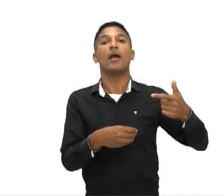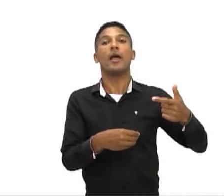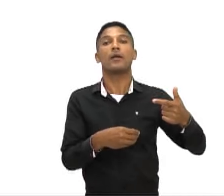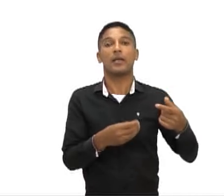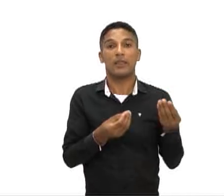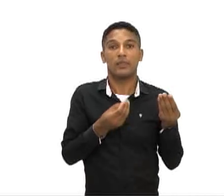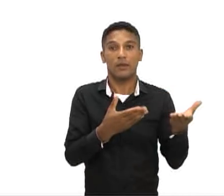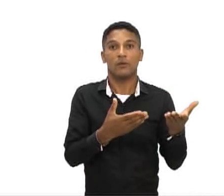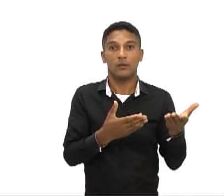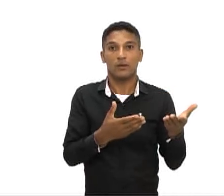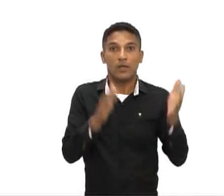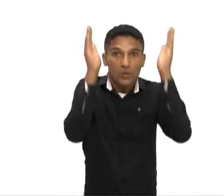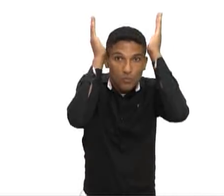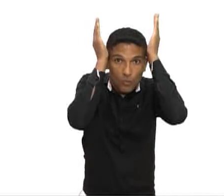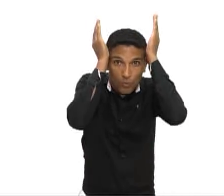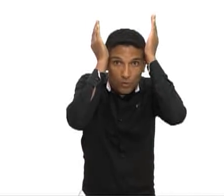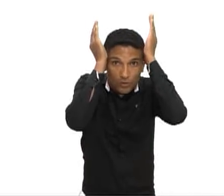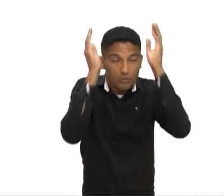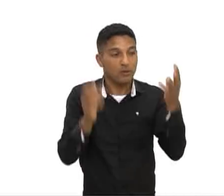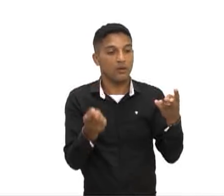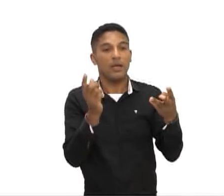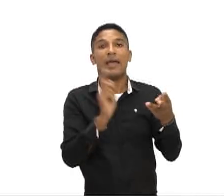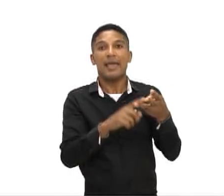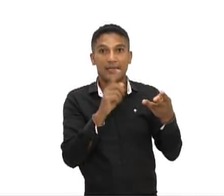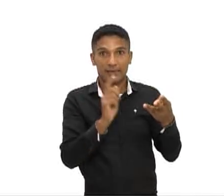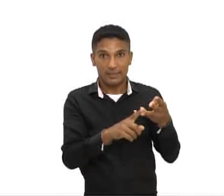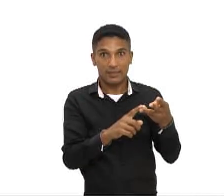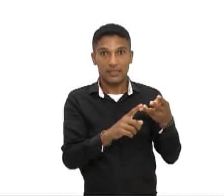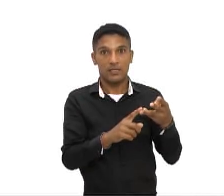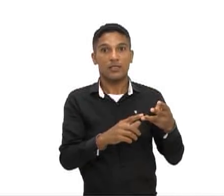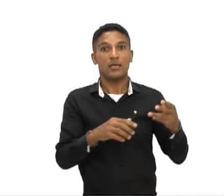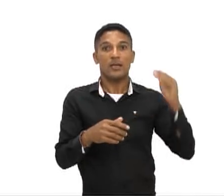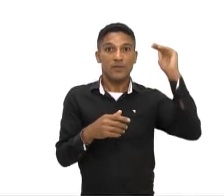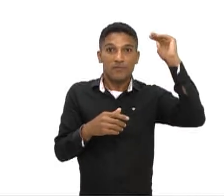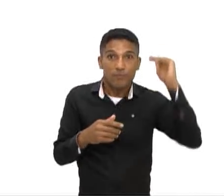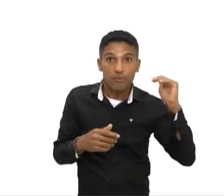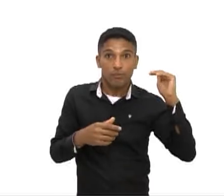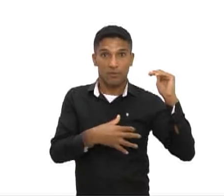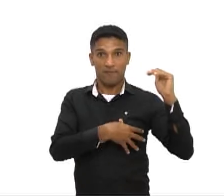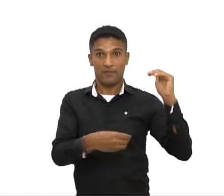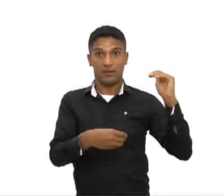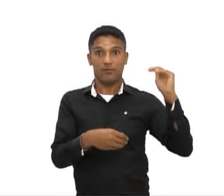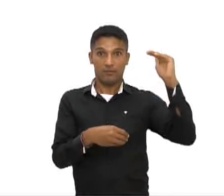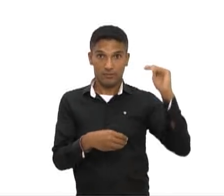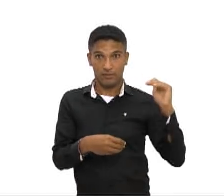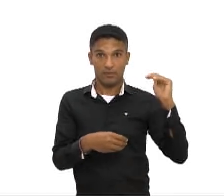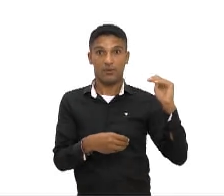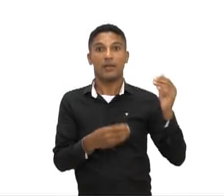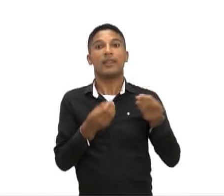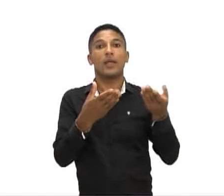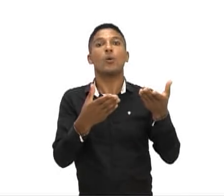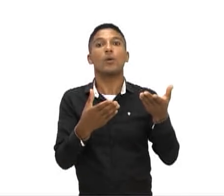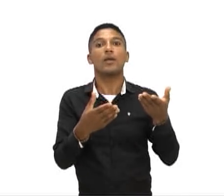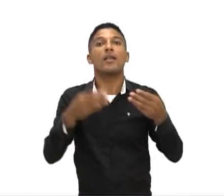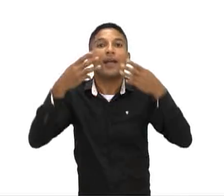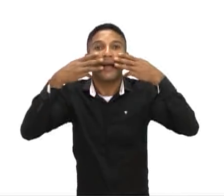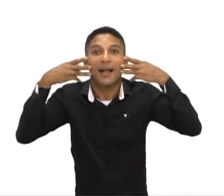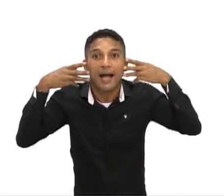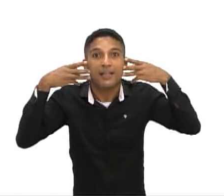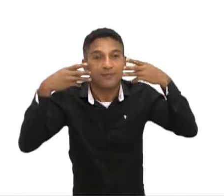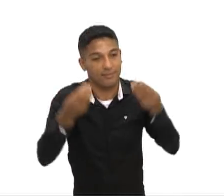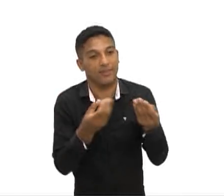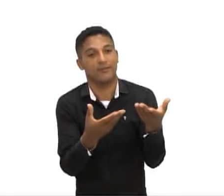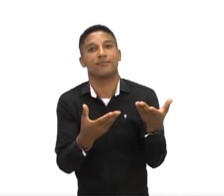coubera, resmungou: meus irmãos sobreviverão honestamente, mas e eu, o que vou